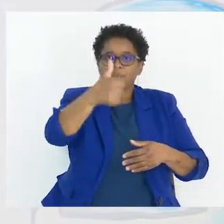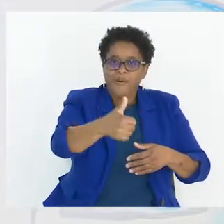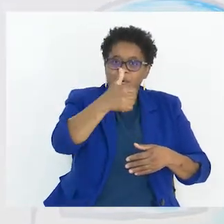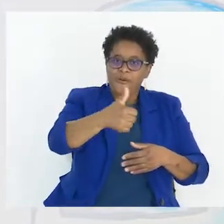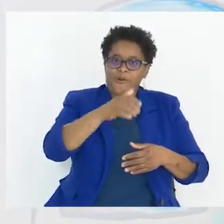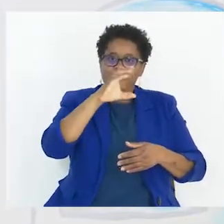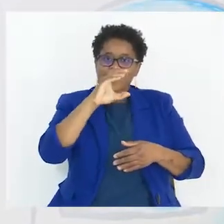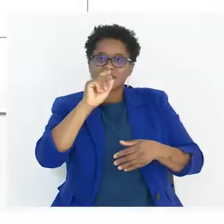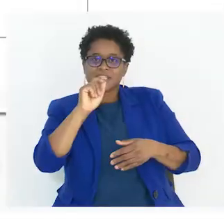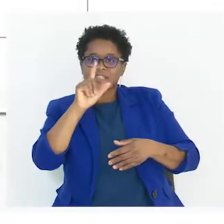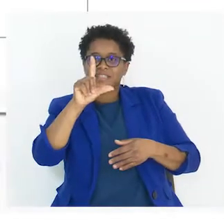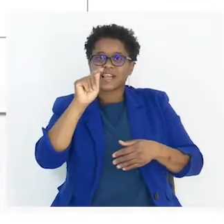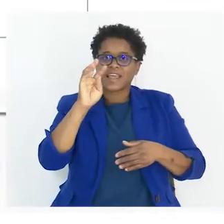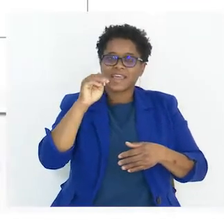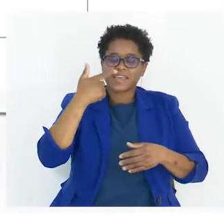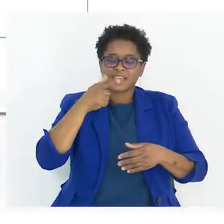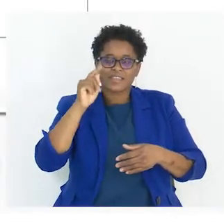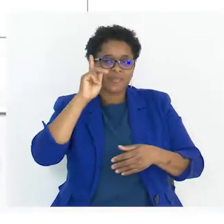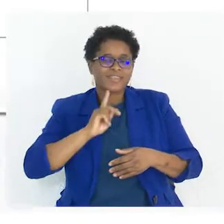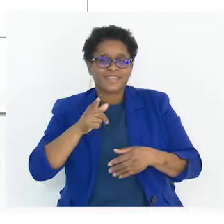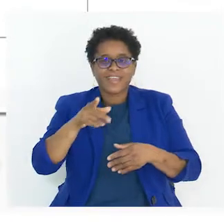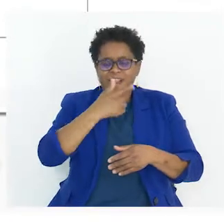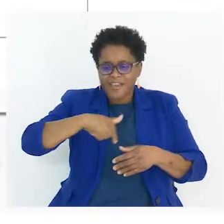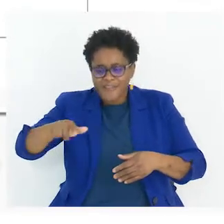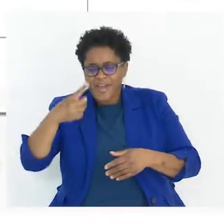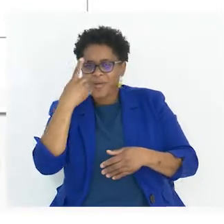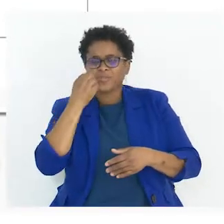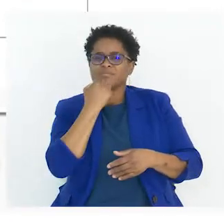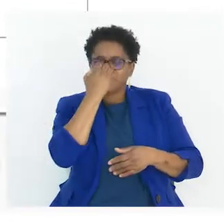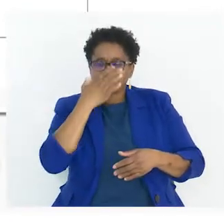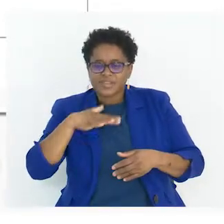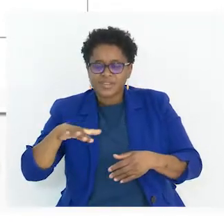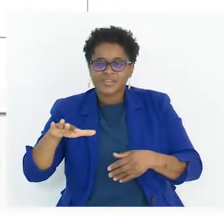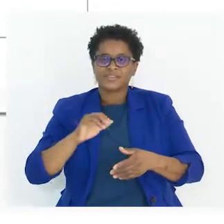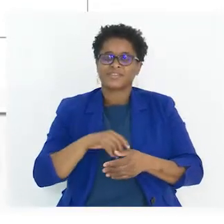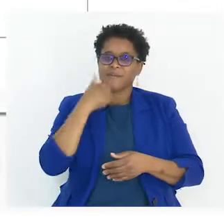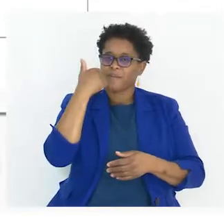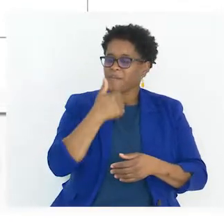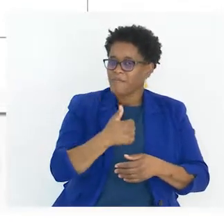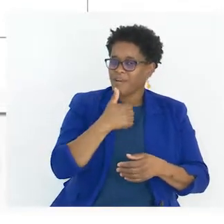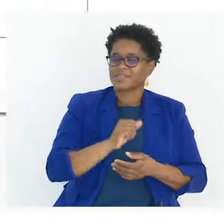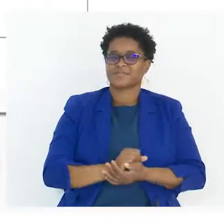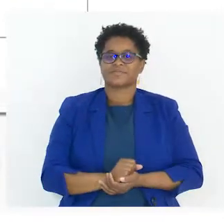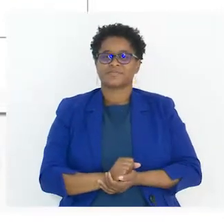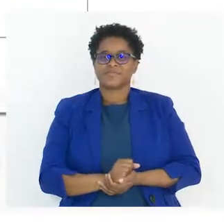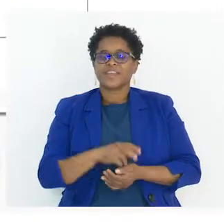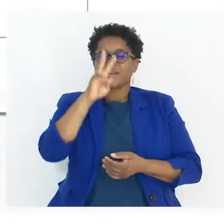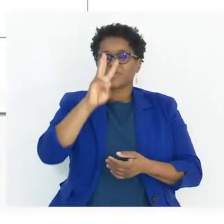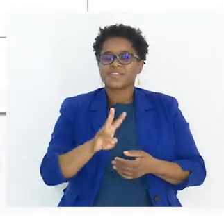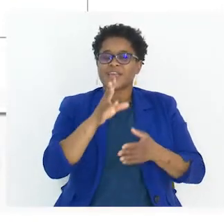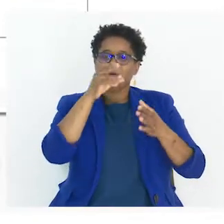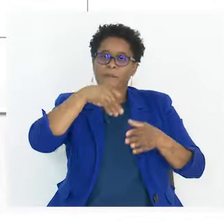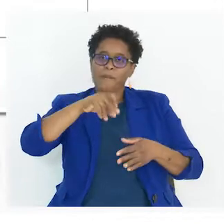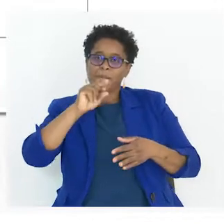Boa, Celeste! Levaram para um jardim. Ótimo. E o terceiro parágrafo, que é a